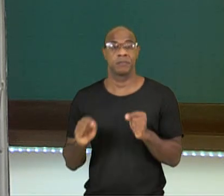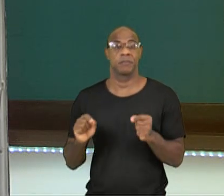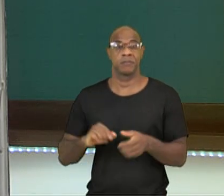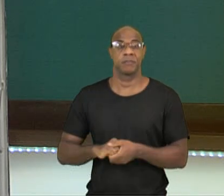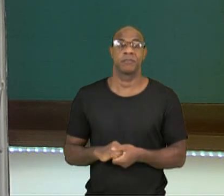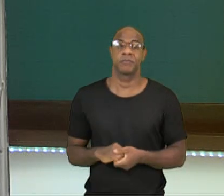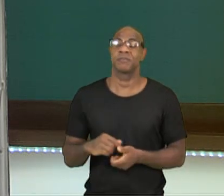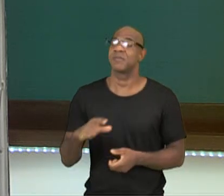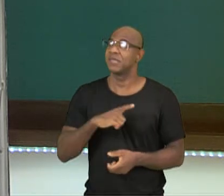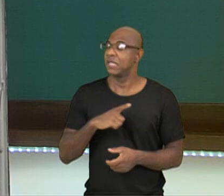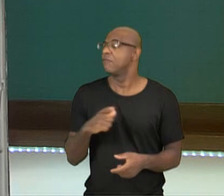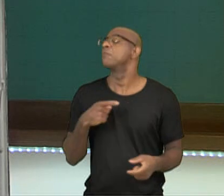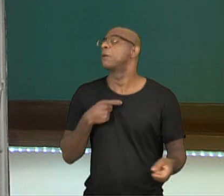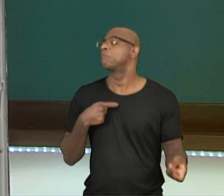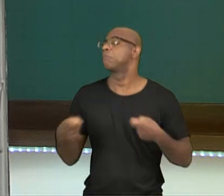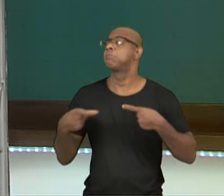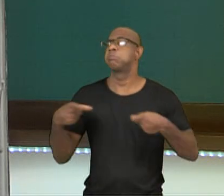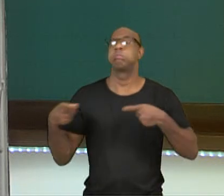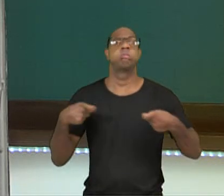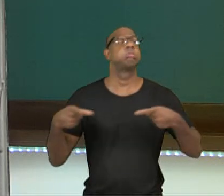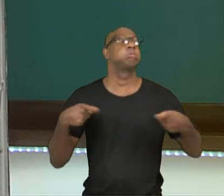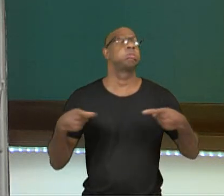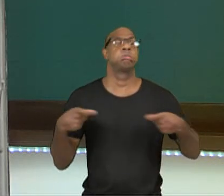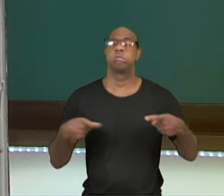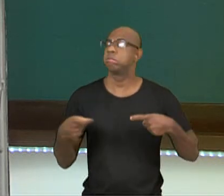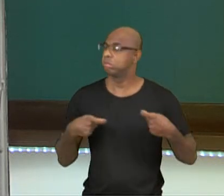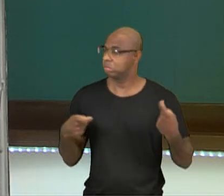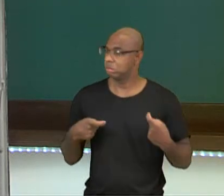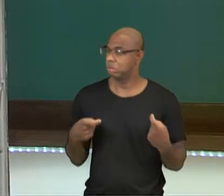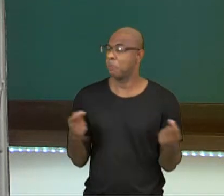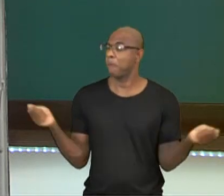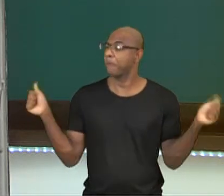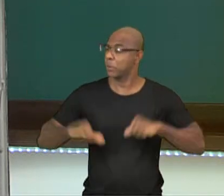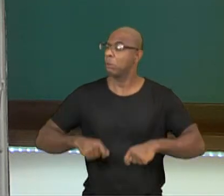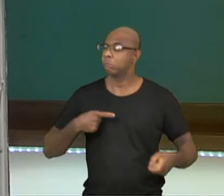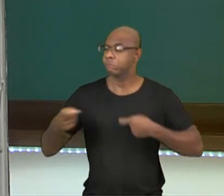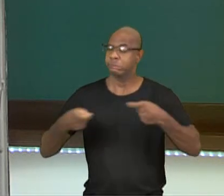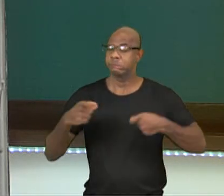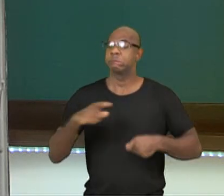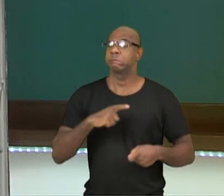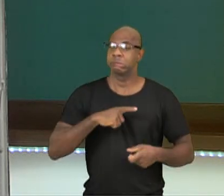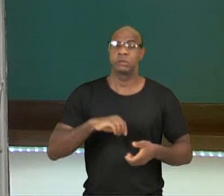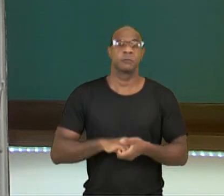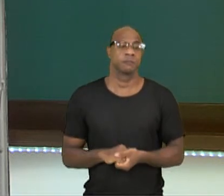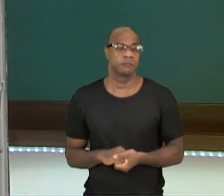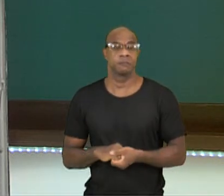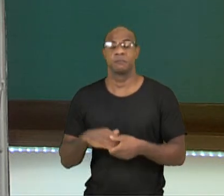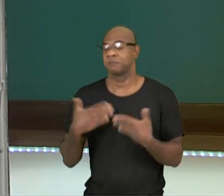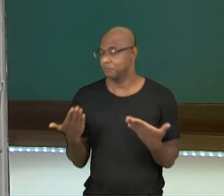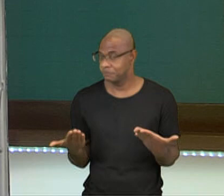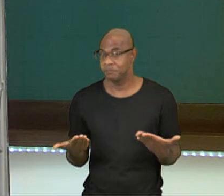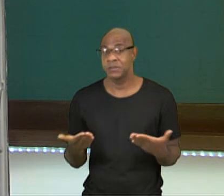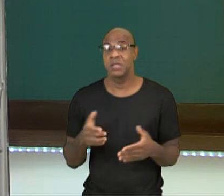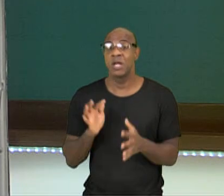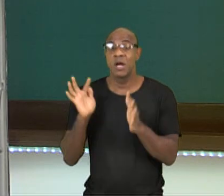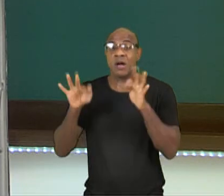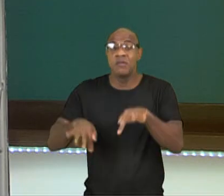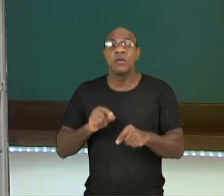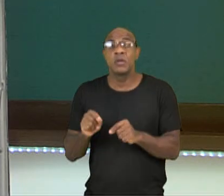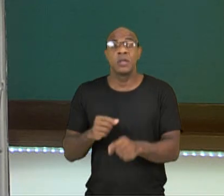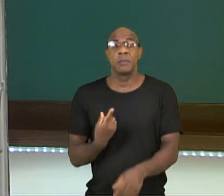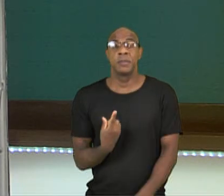sangrenta guerra civil. Aqui está escrito 2 vezes sangrenta, mas desconsidera. Sangrenta guerra civil, que só terminou